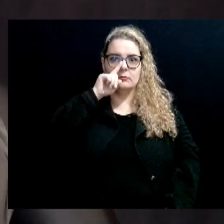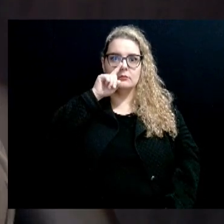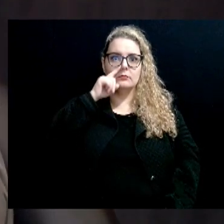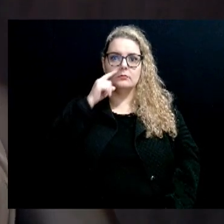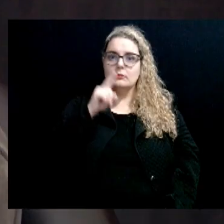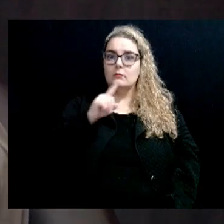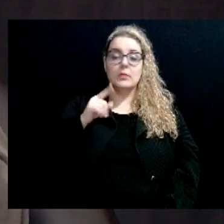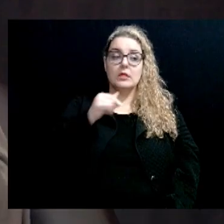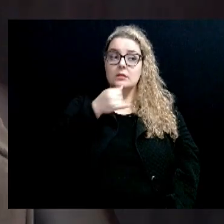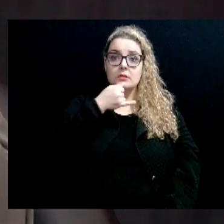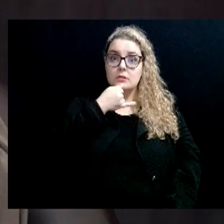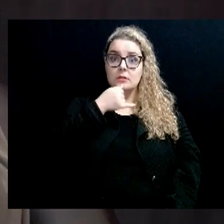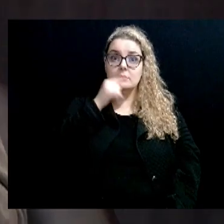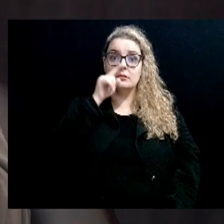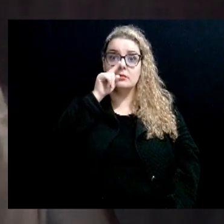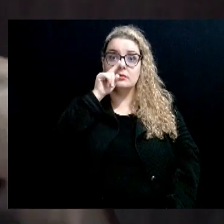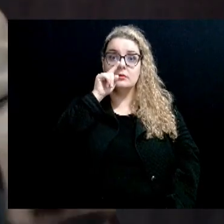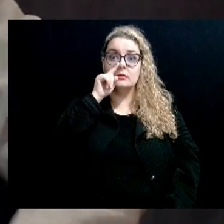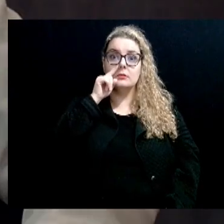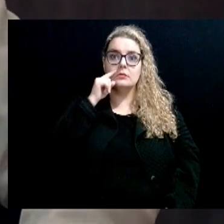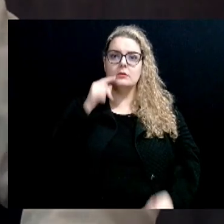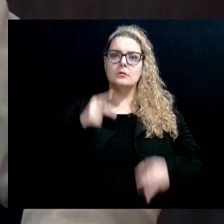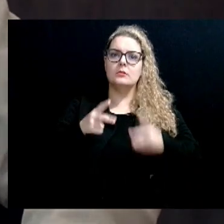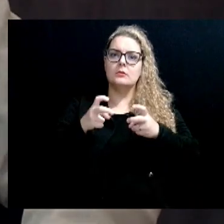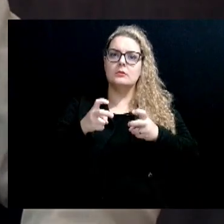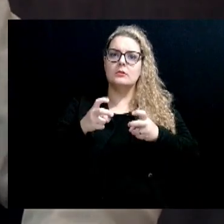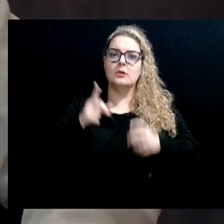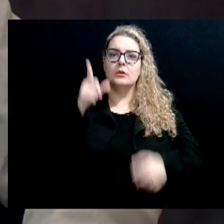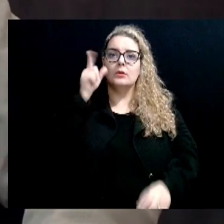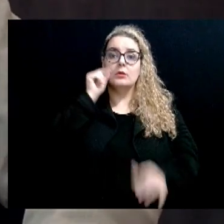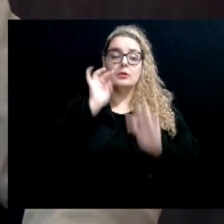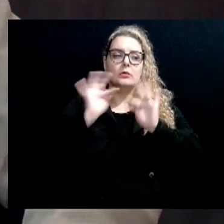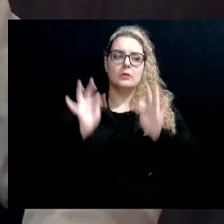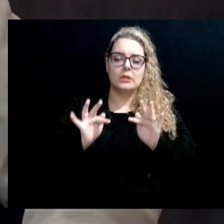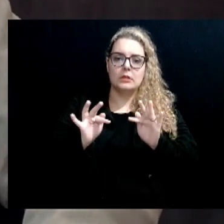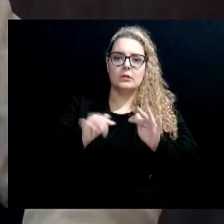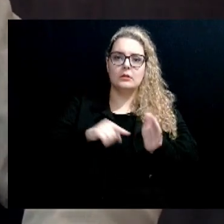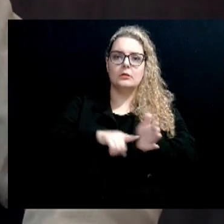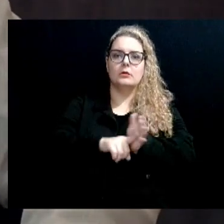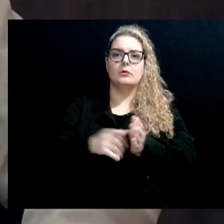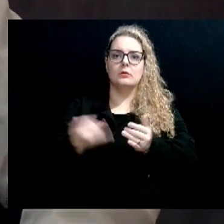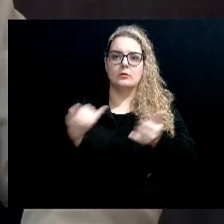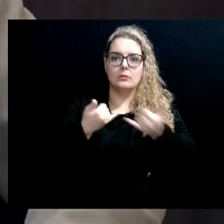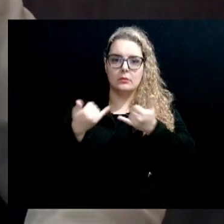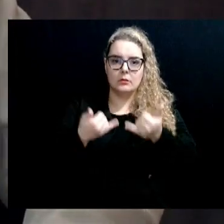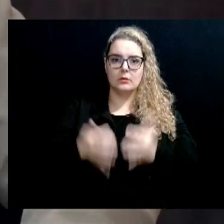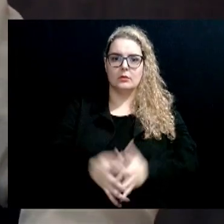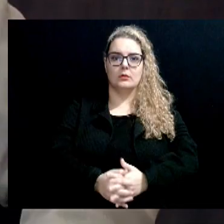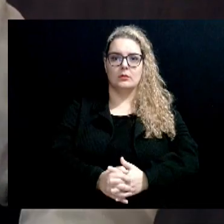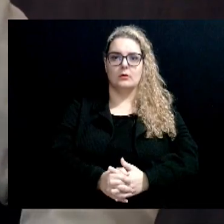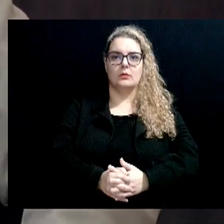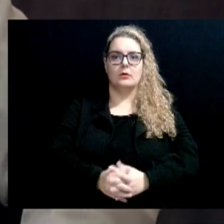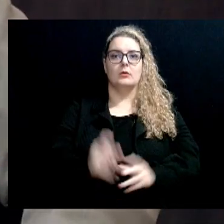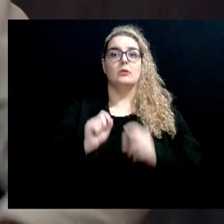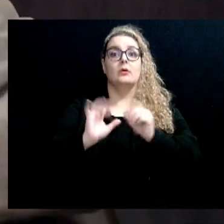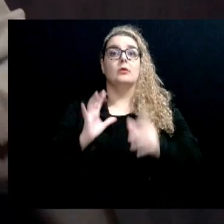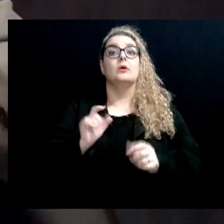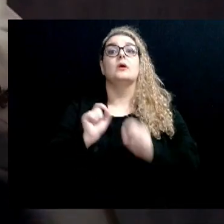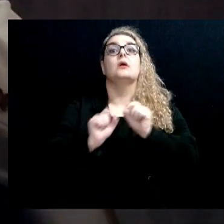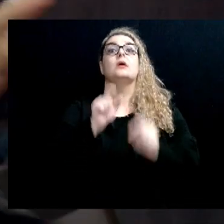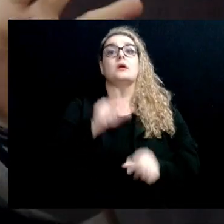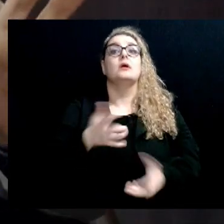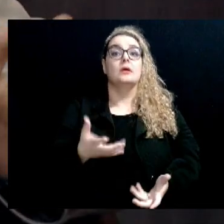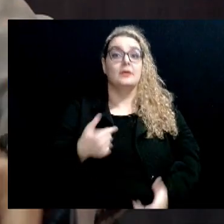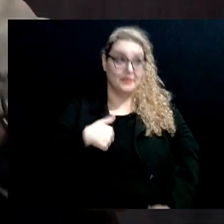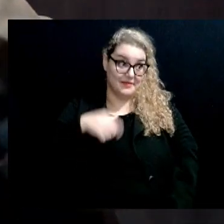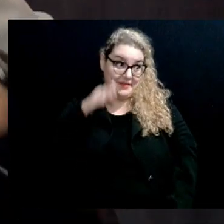Começou a escorrer uma lágrima que eu percebi que era uma lágrima de alívio, de felicidade. E eu perguntei, me conta, né? O que aconteceu? Quem você é? Eu quero saber. Eu tava curiosa ali. Parecia que eu tava vendo